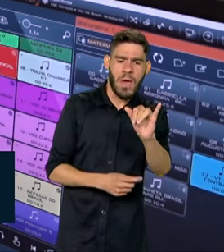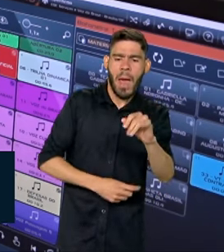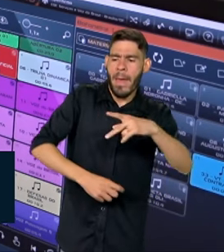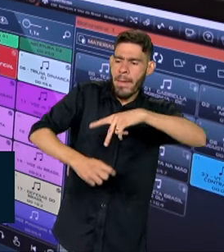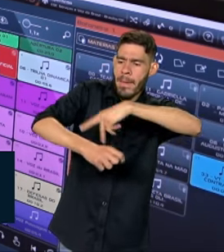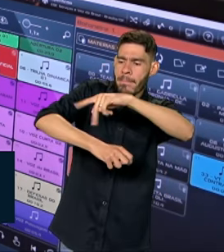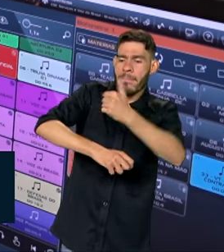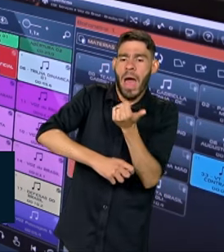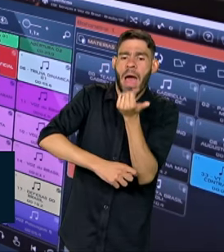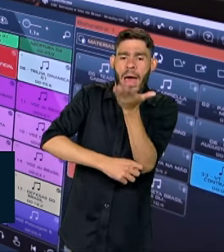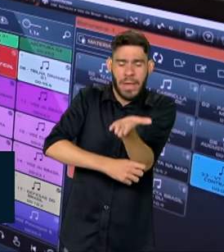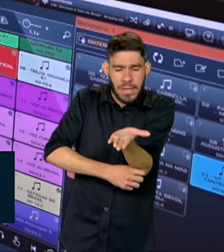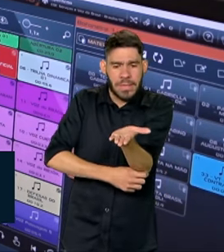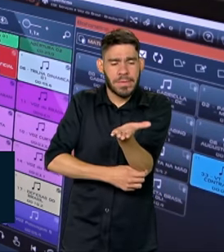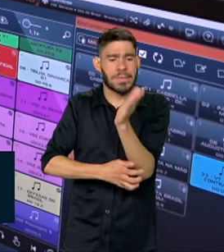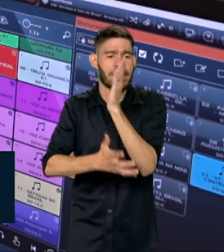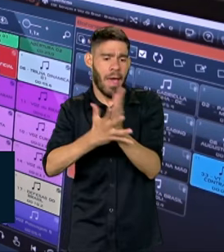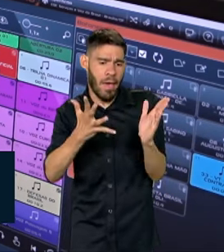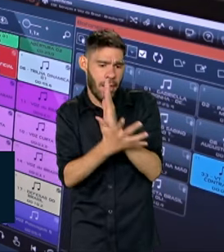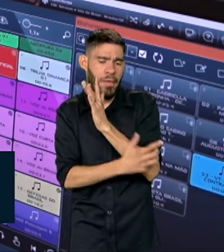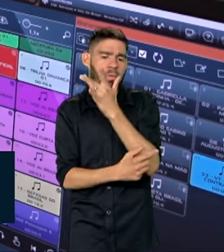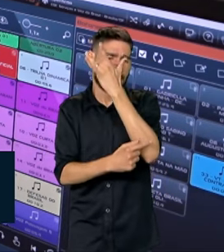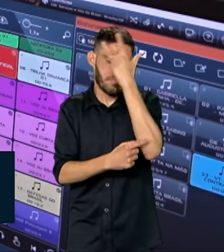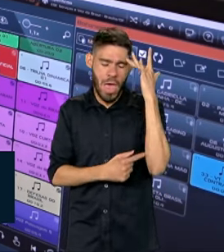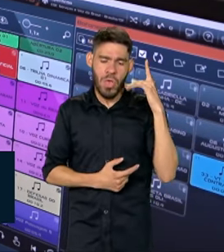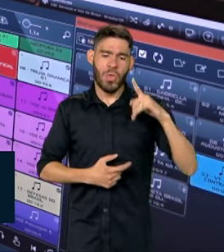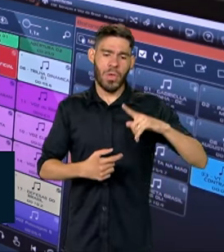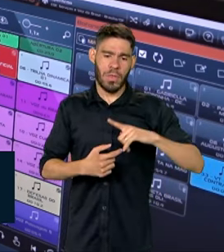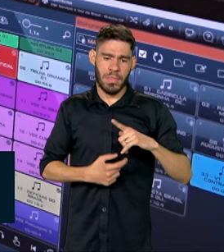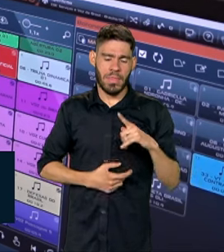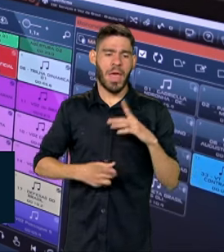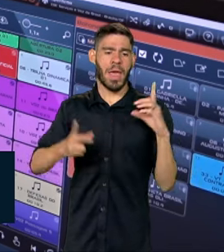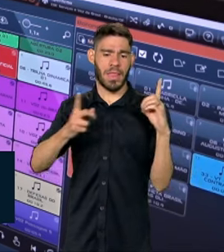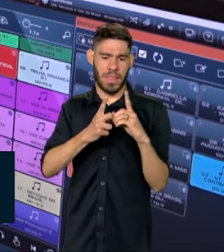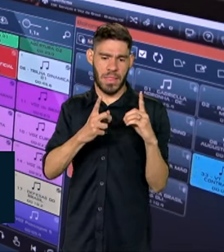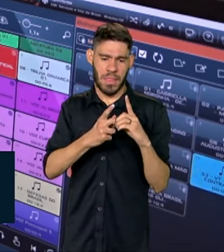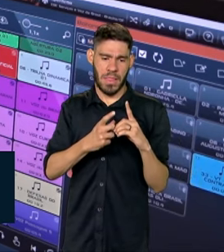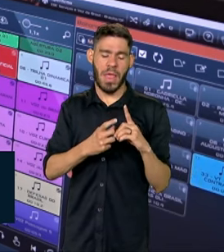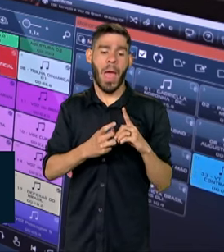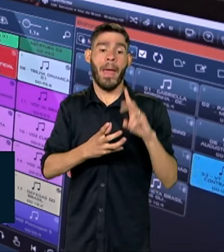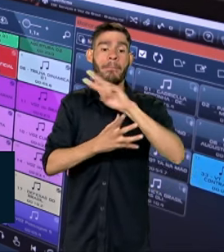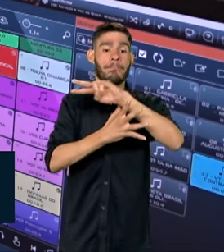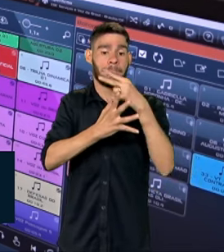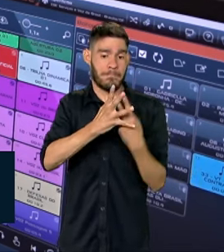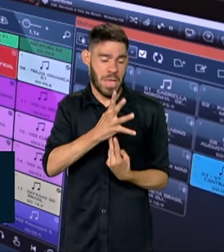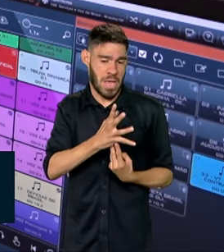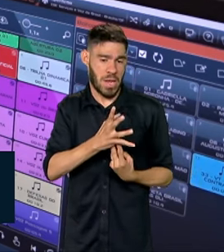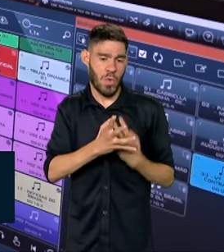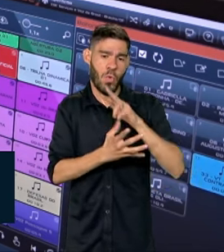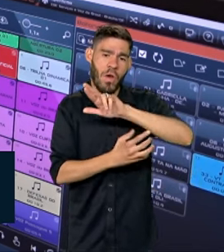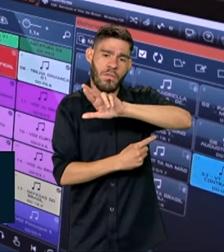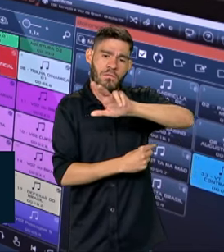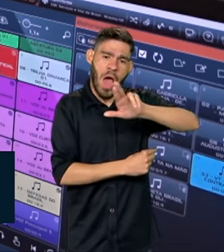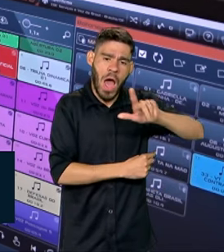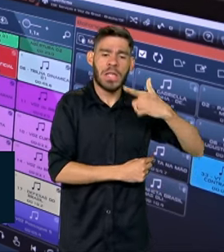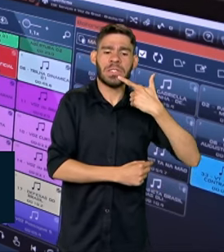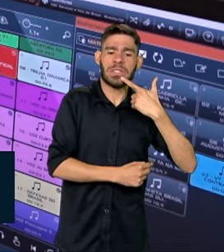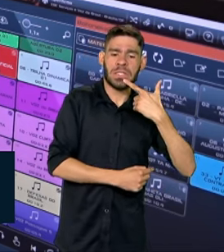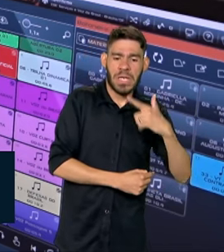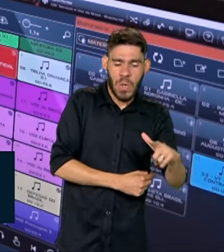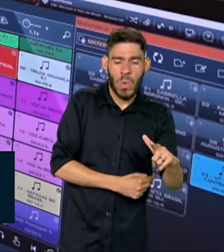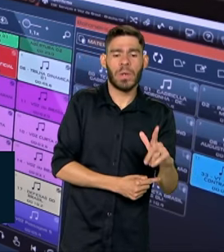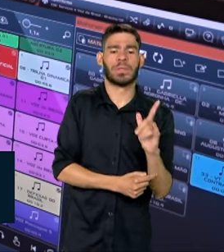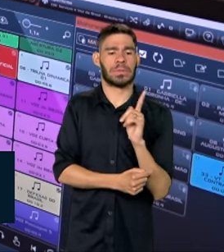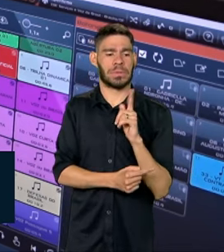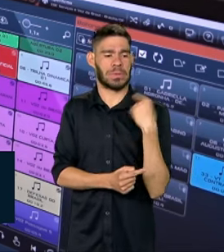país ou tem alguém fora do país, nós temos pessoas que falam, atendentes que falam bilíngue, né, de diversas línguas. Então, acho que